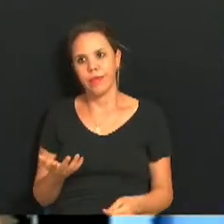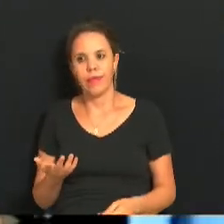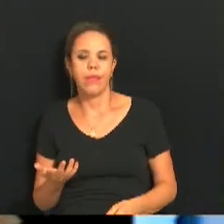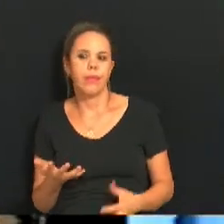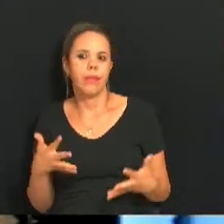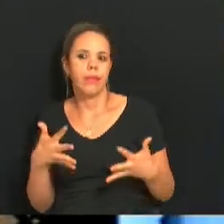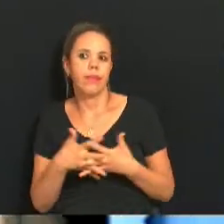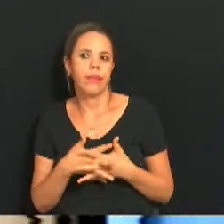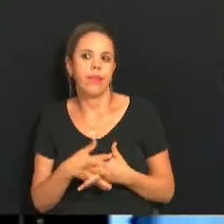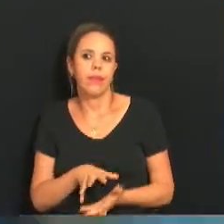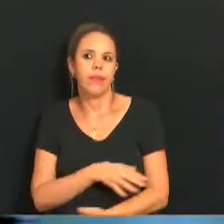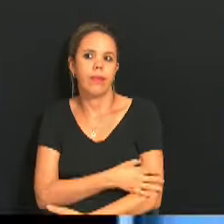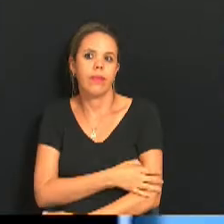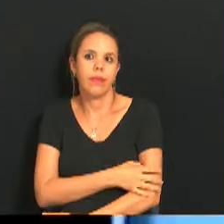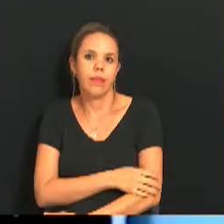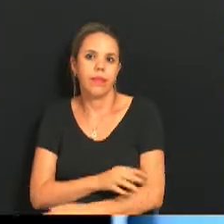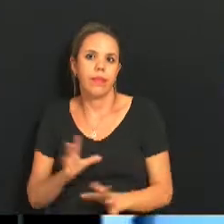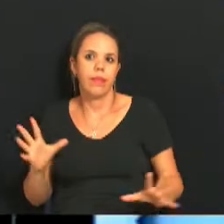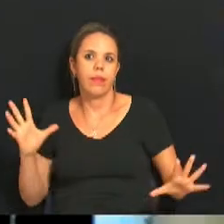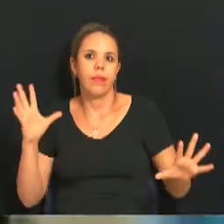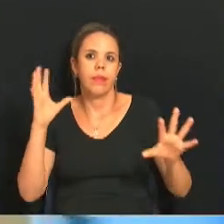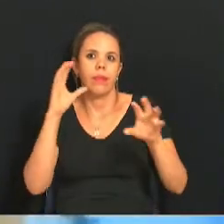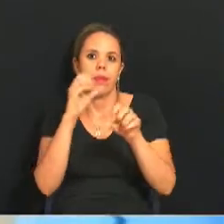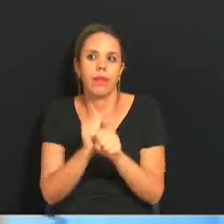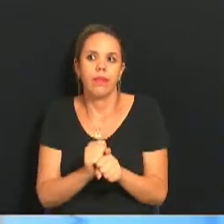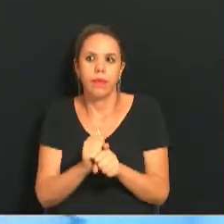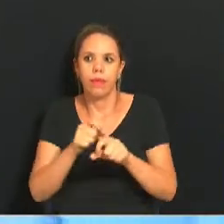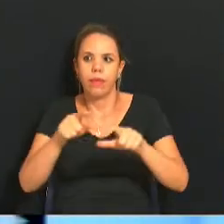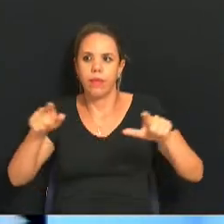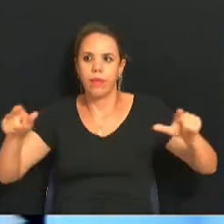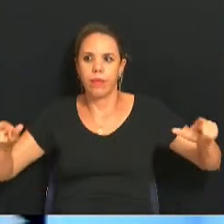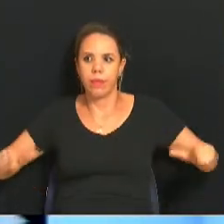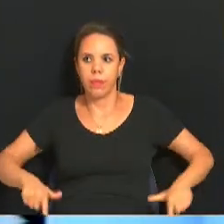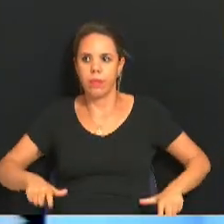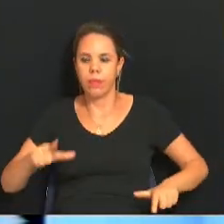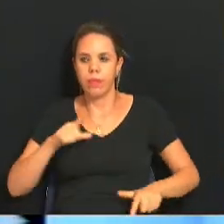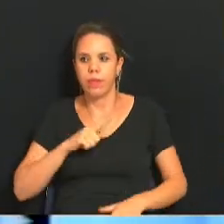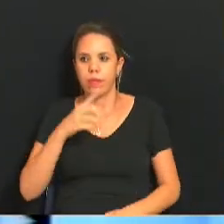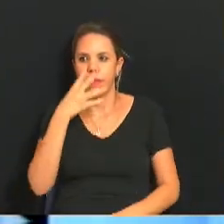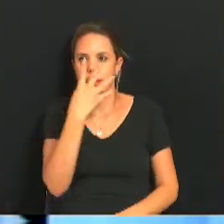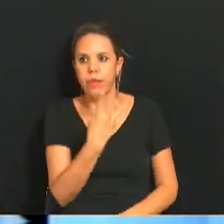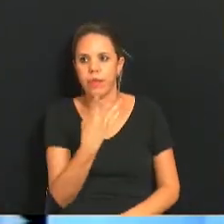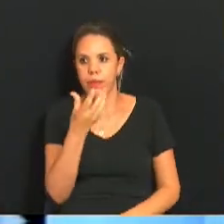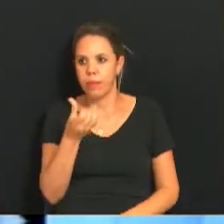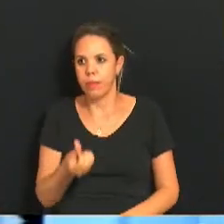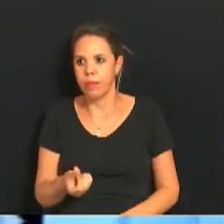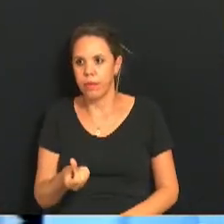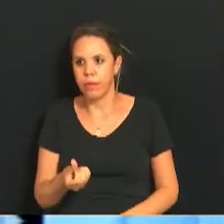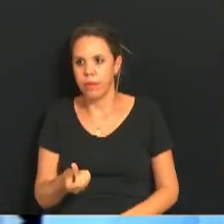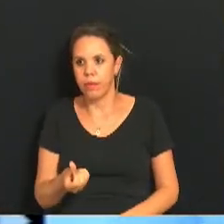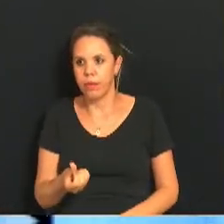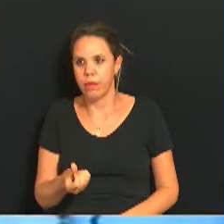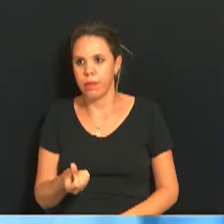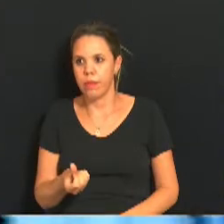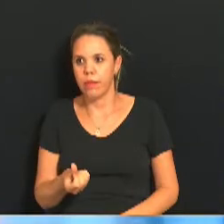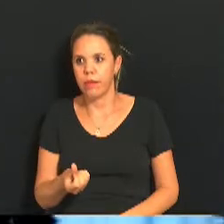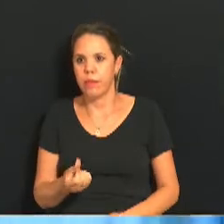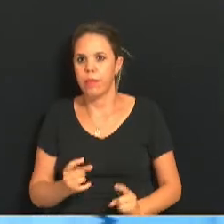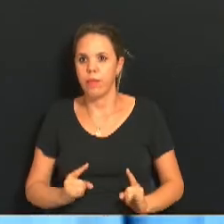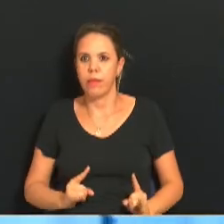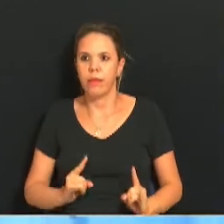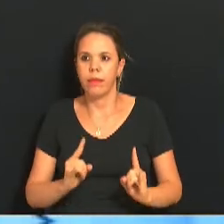confusão ao todo no pátio inteiro nós temos 46 bens tombados